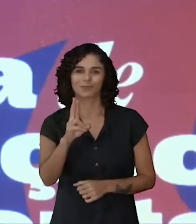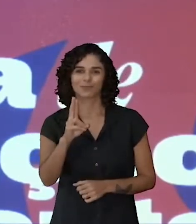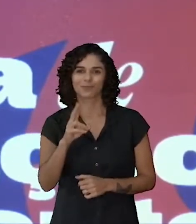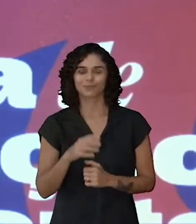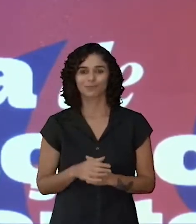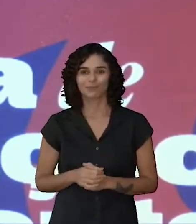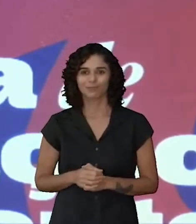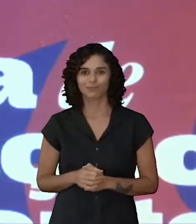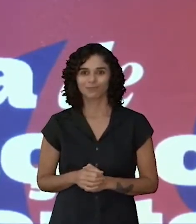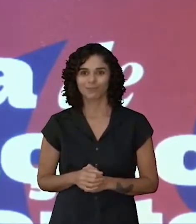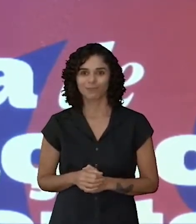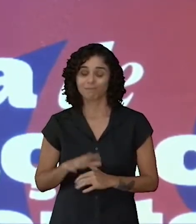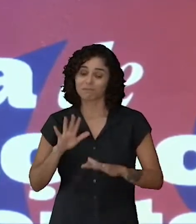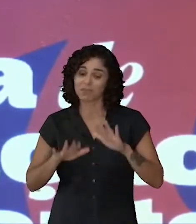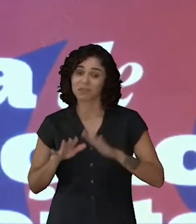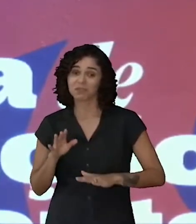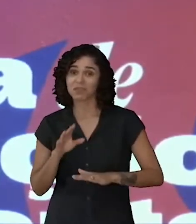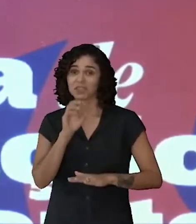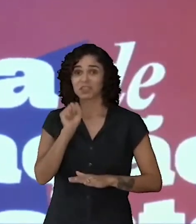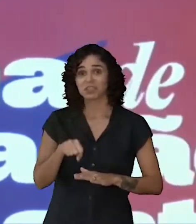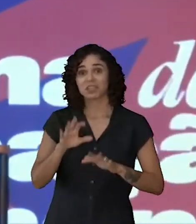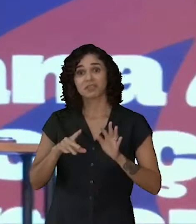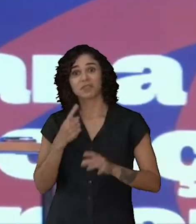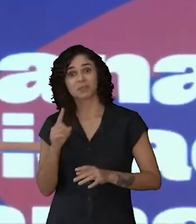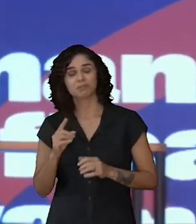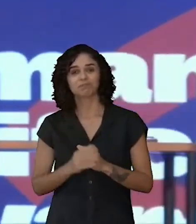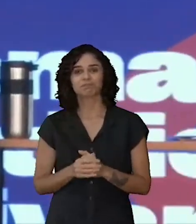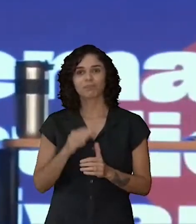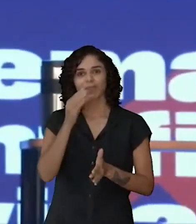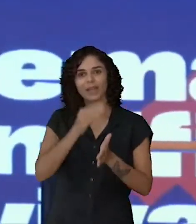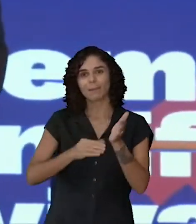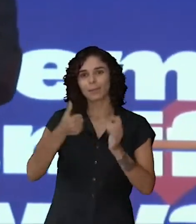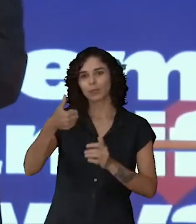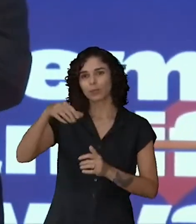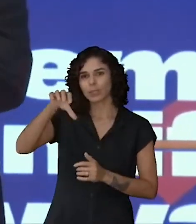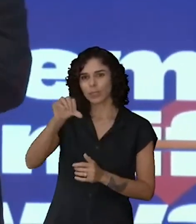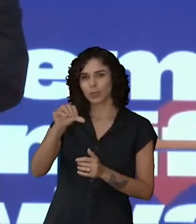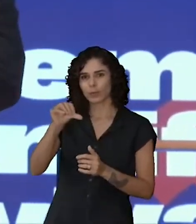Agora olha aqui, capítulo 19 de Atos. Vem comigo.